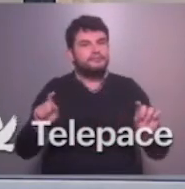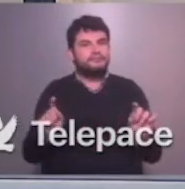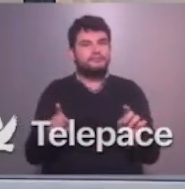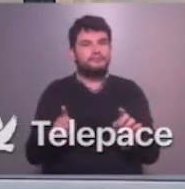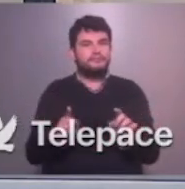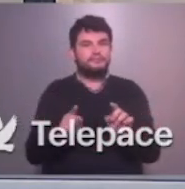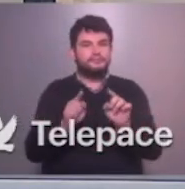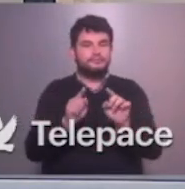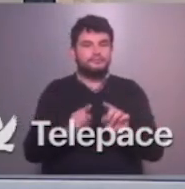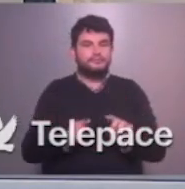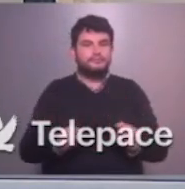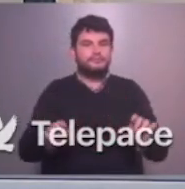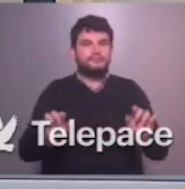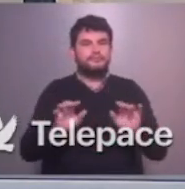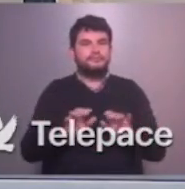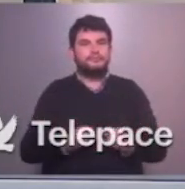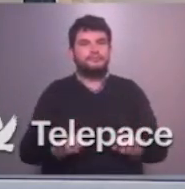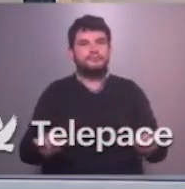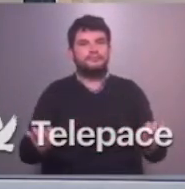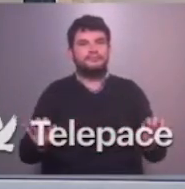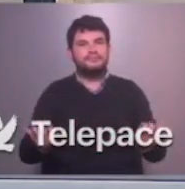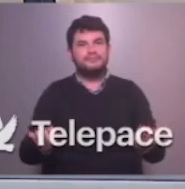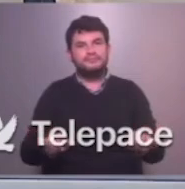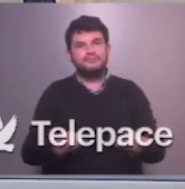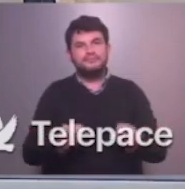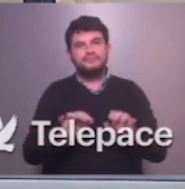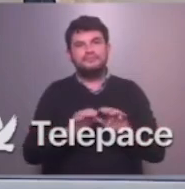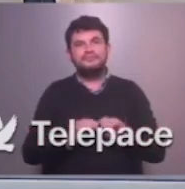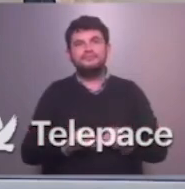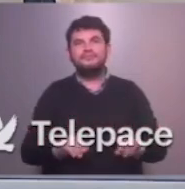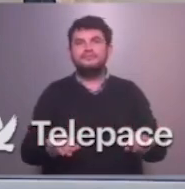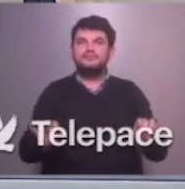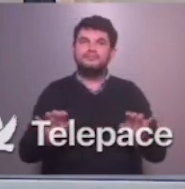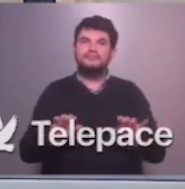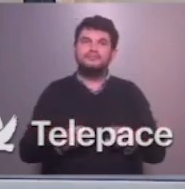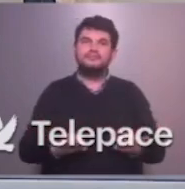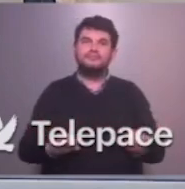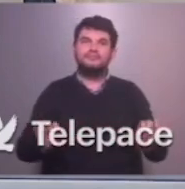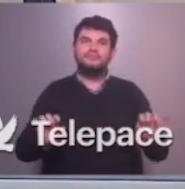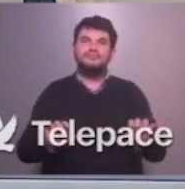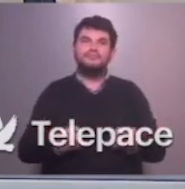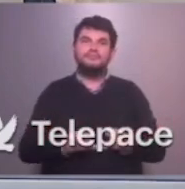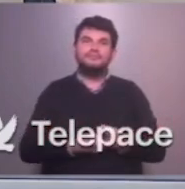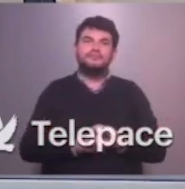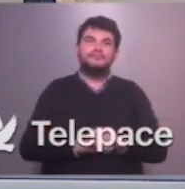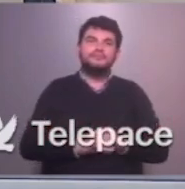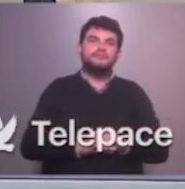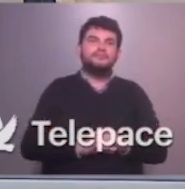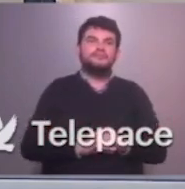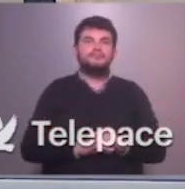L'Eucaristia intanto è stata solennemente esposta sull'altare.